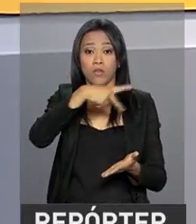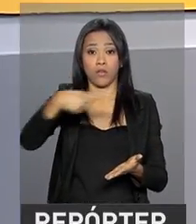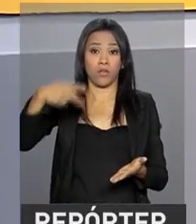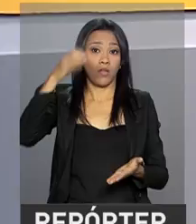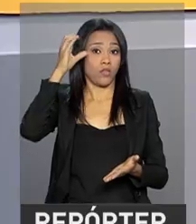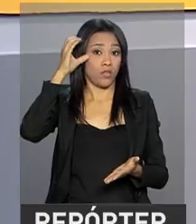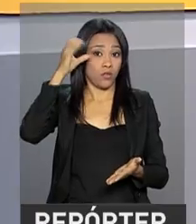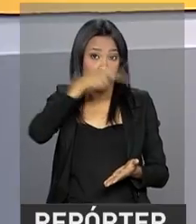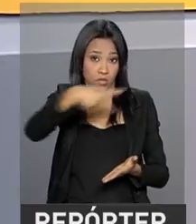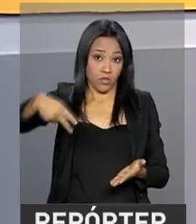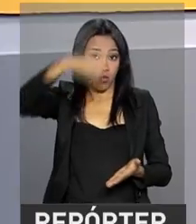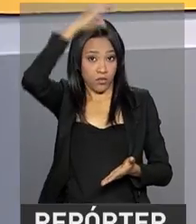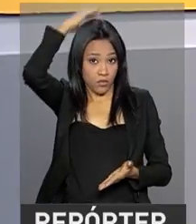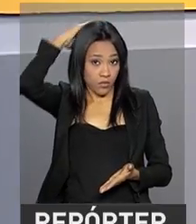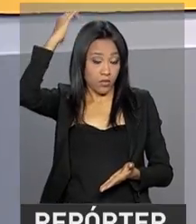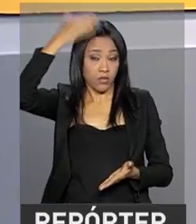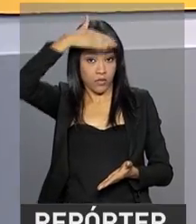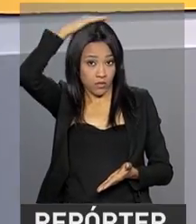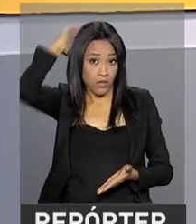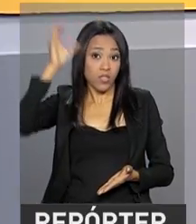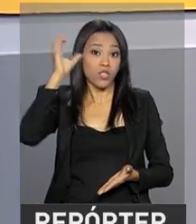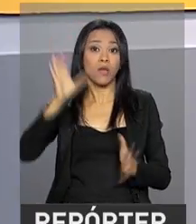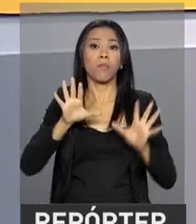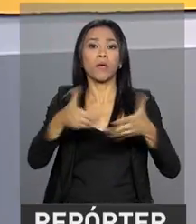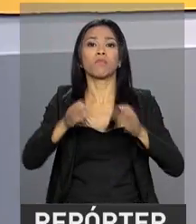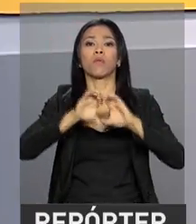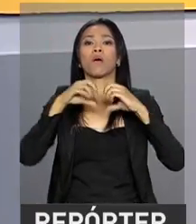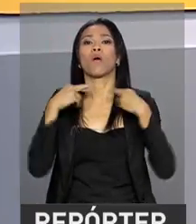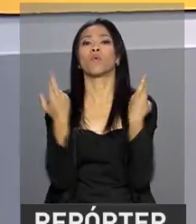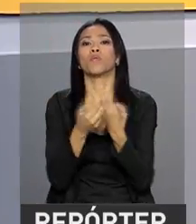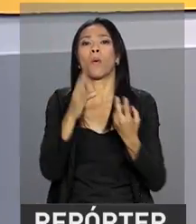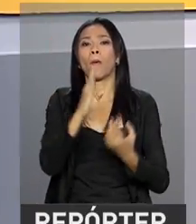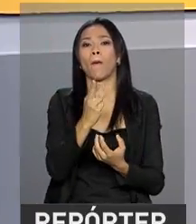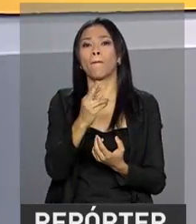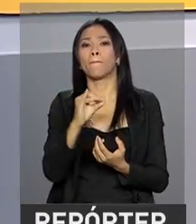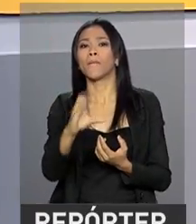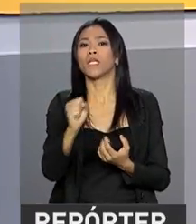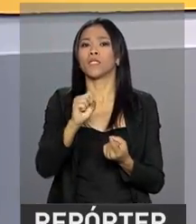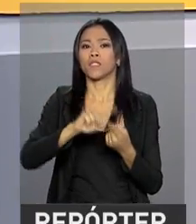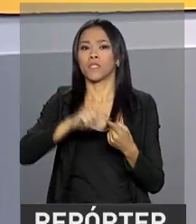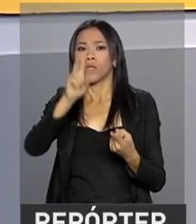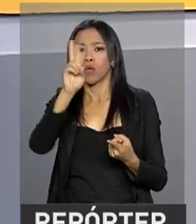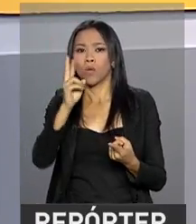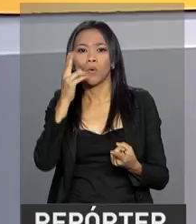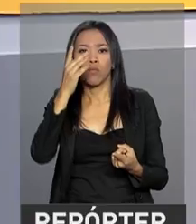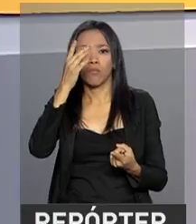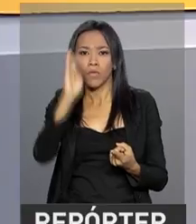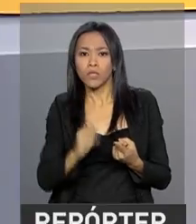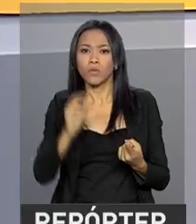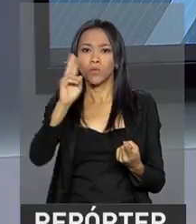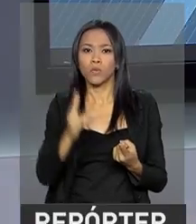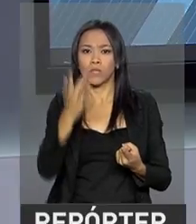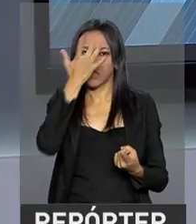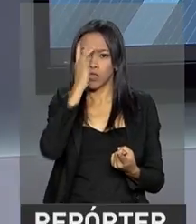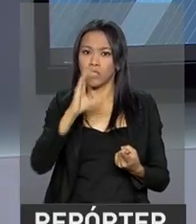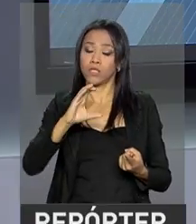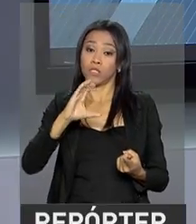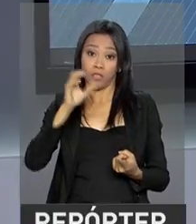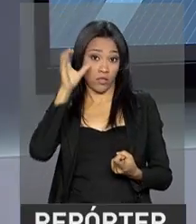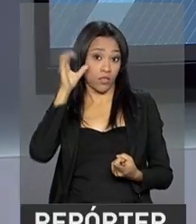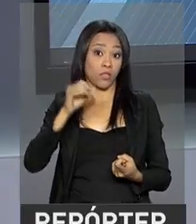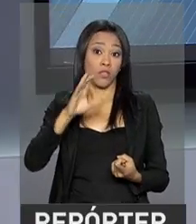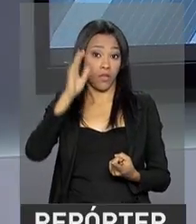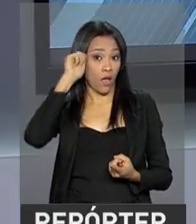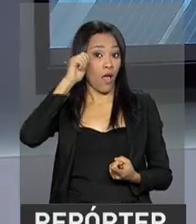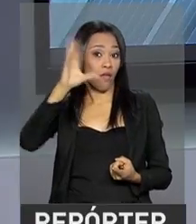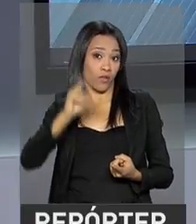da cúpula dos BRICS, grupo formado por Brasil, Rússia, Índia, China e África do Sul. Nós ficamos